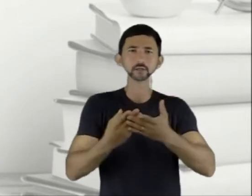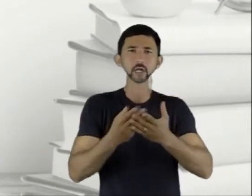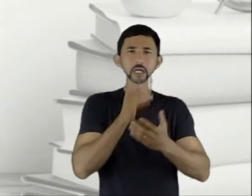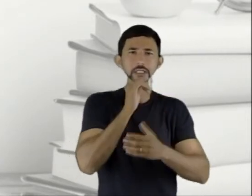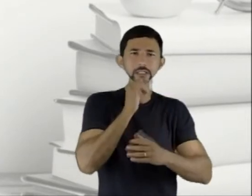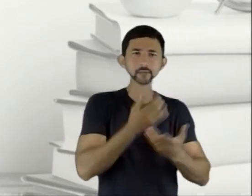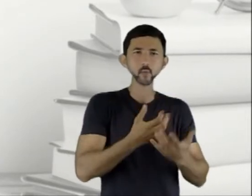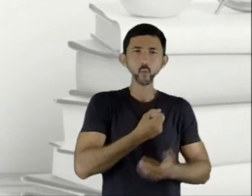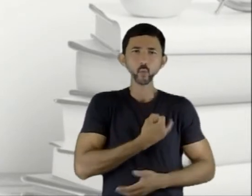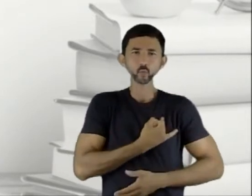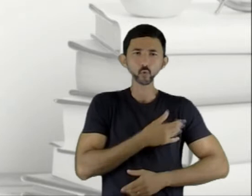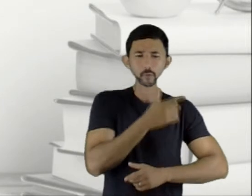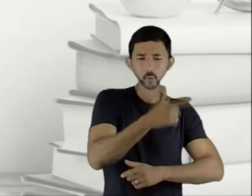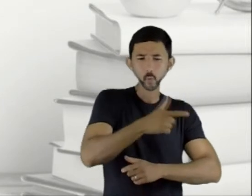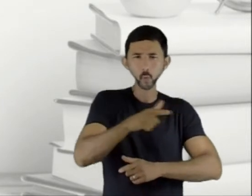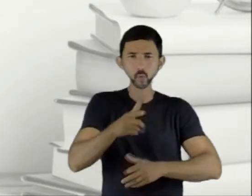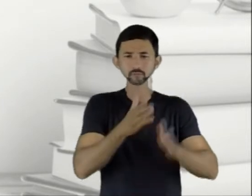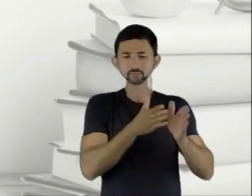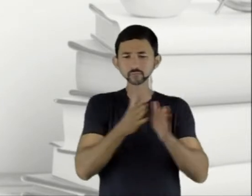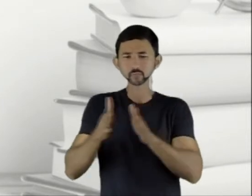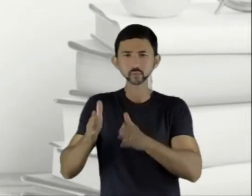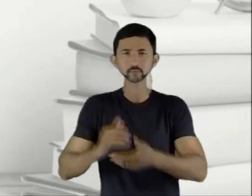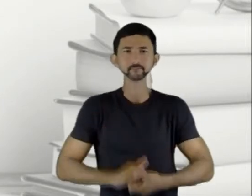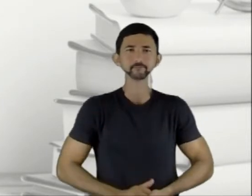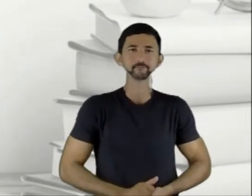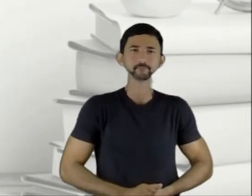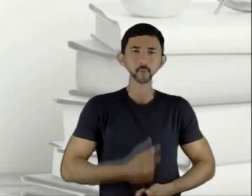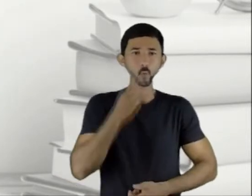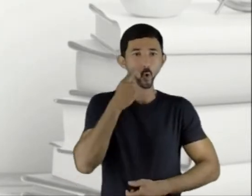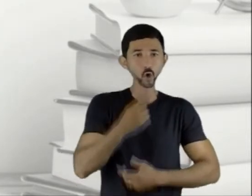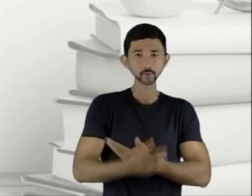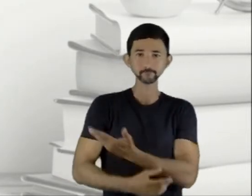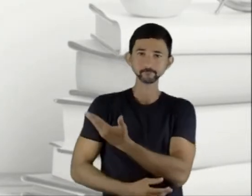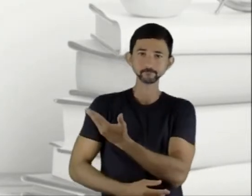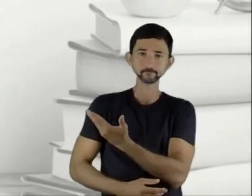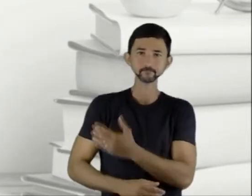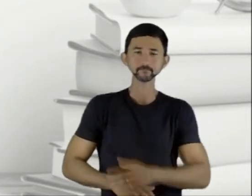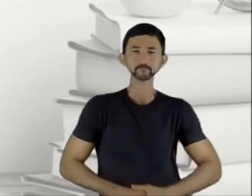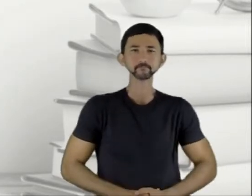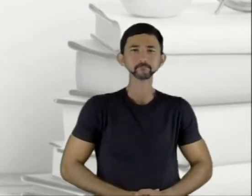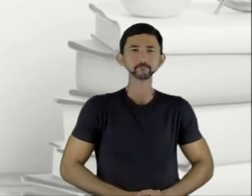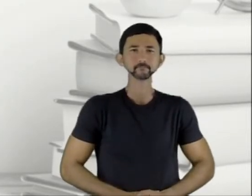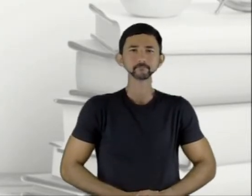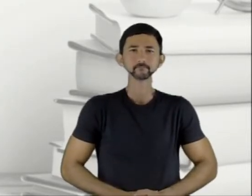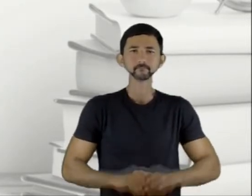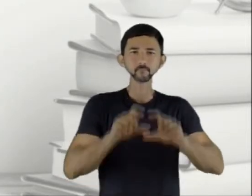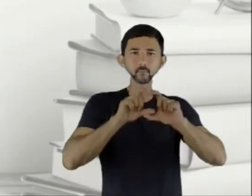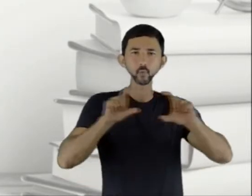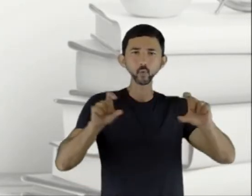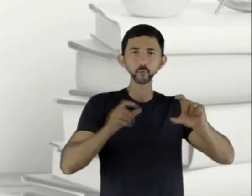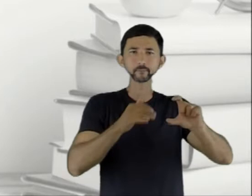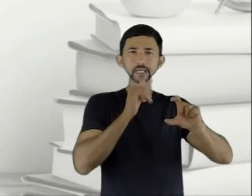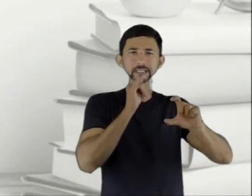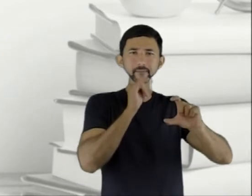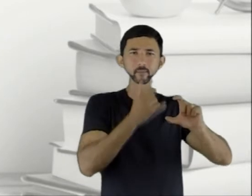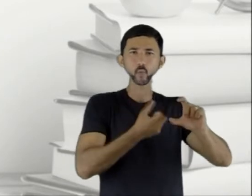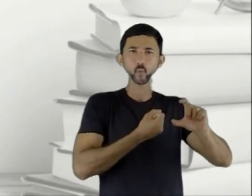repete entre os dados. Então, vamos a um exemplo. Nós temos aqui esse conjunto de